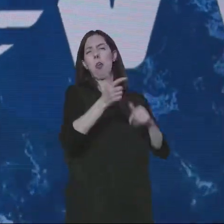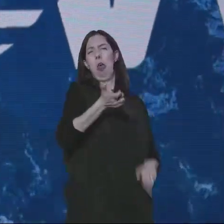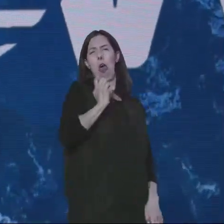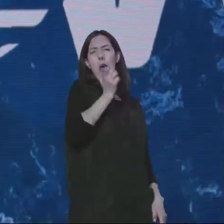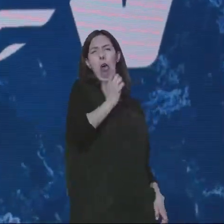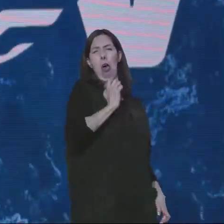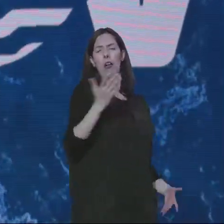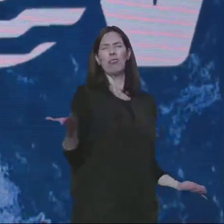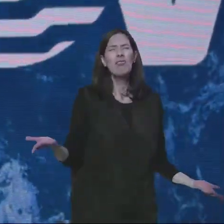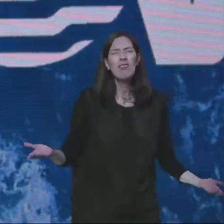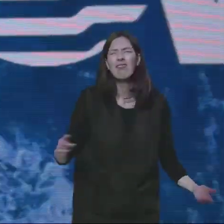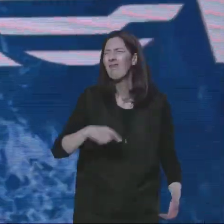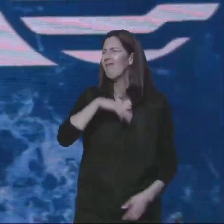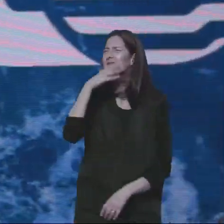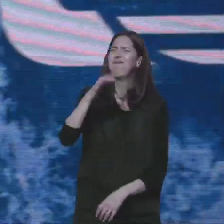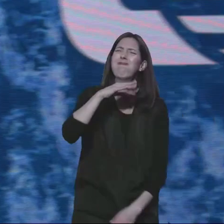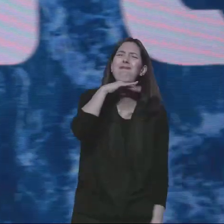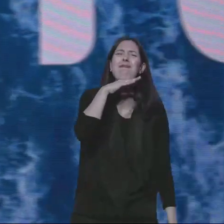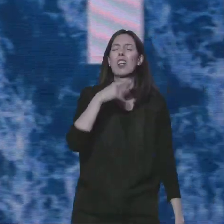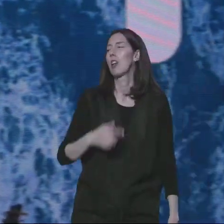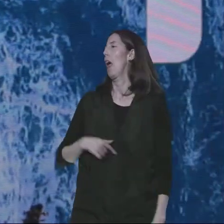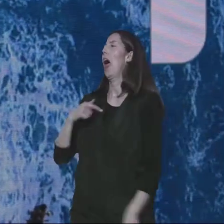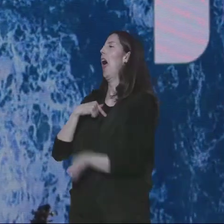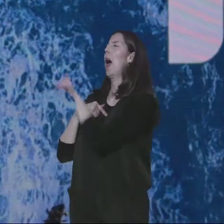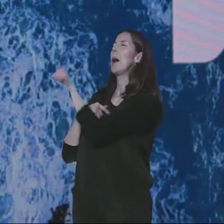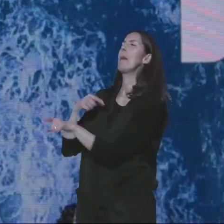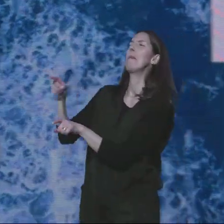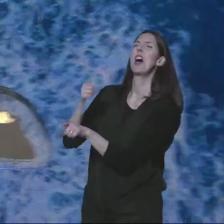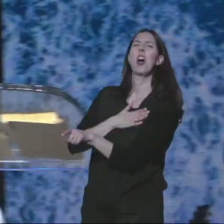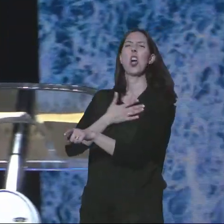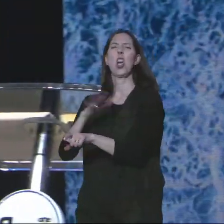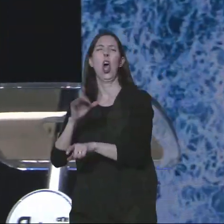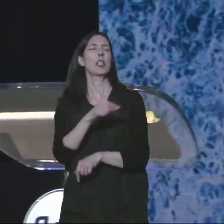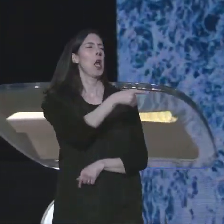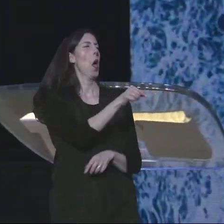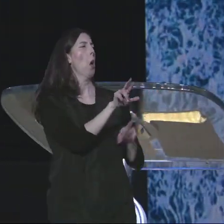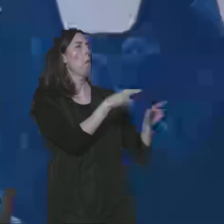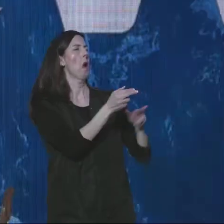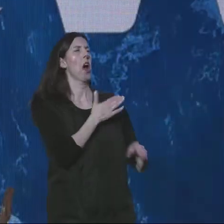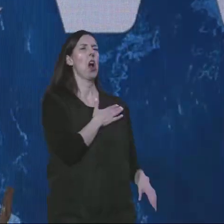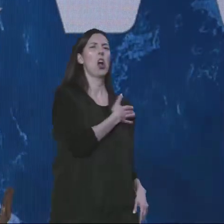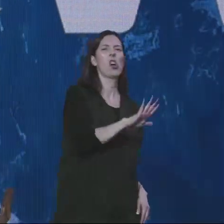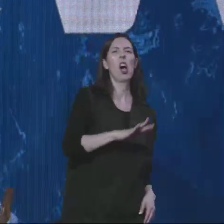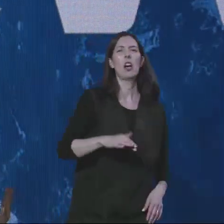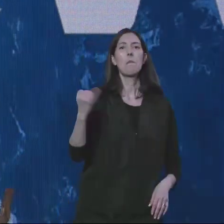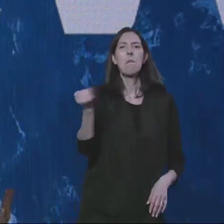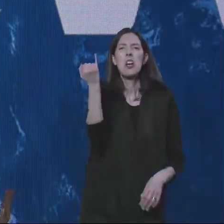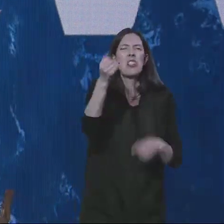Eu não gosto desse pregador. Eu não gosto de tal música. Não importa.